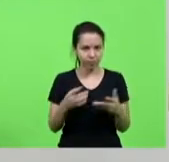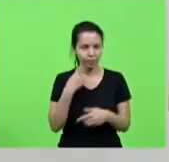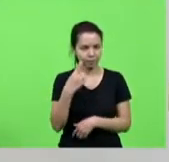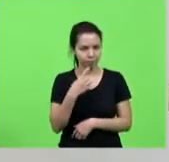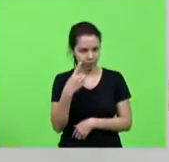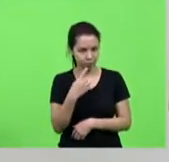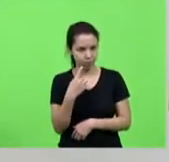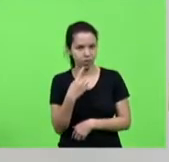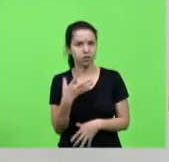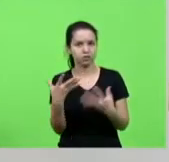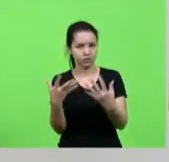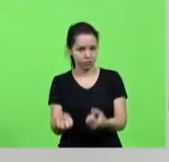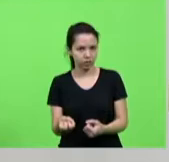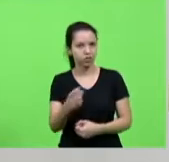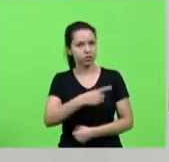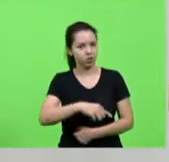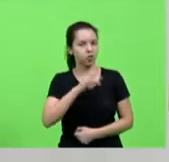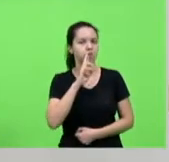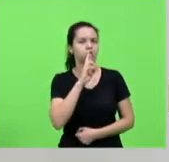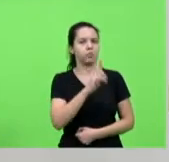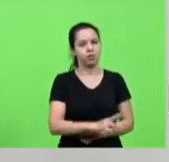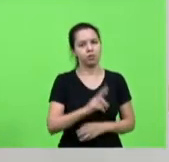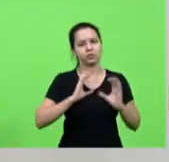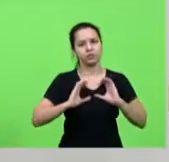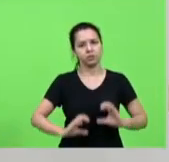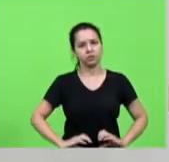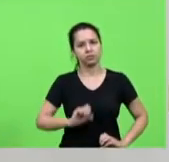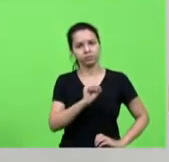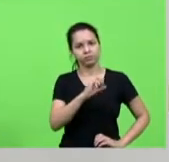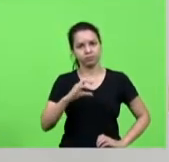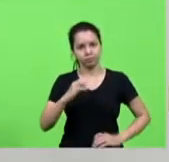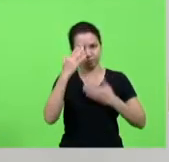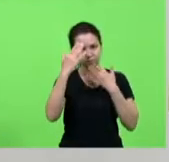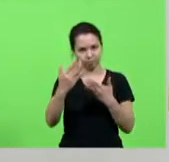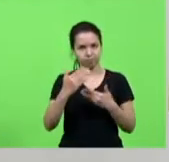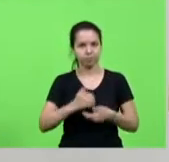possa dar essa resposta para o cidadão catarinense. Muito obrigado.